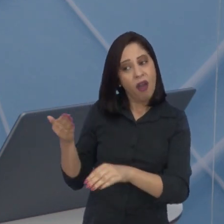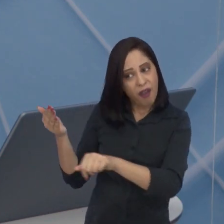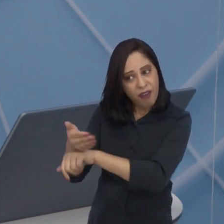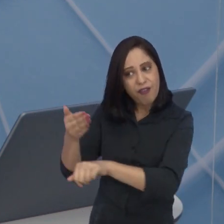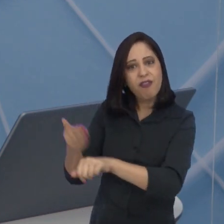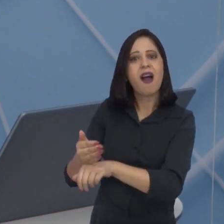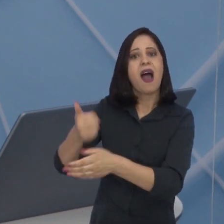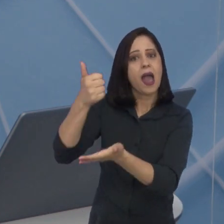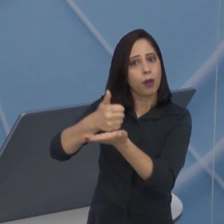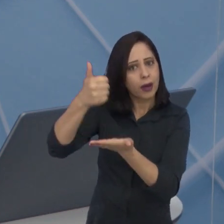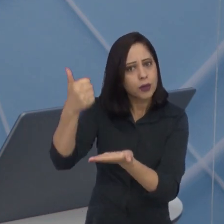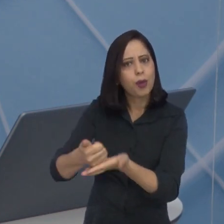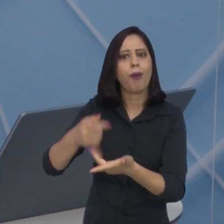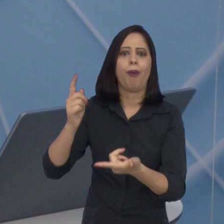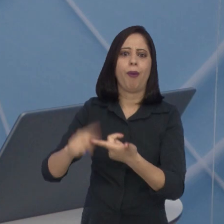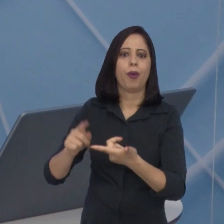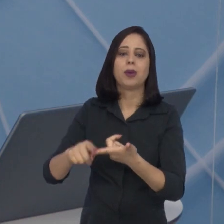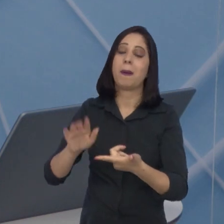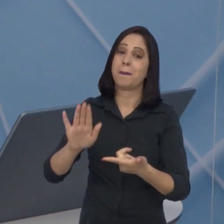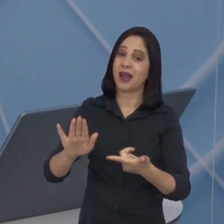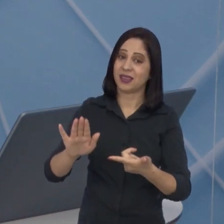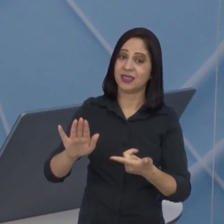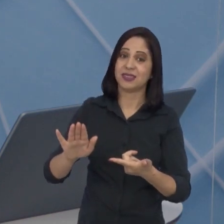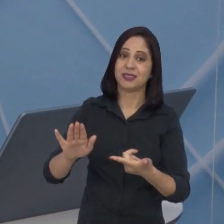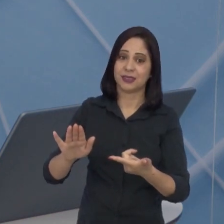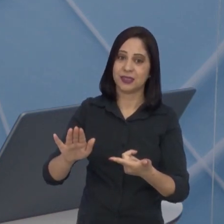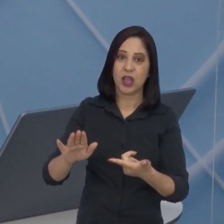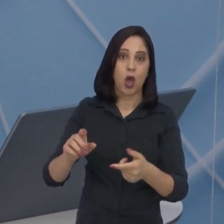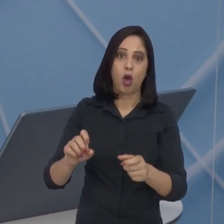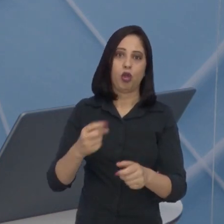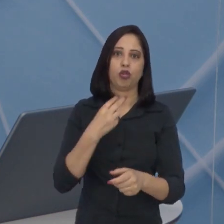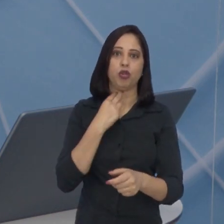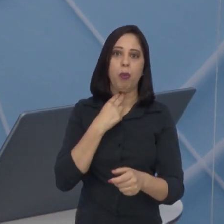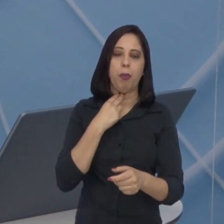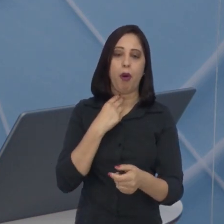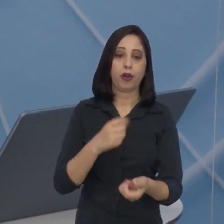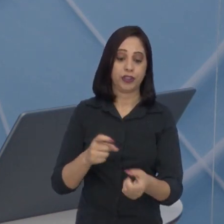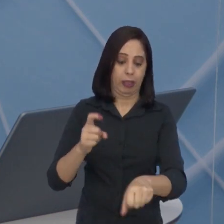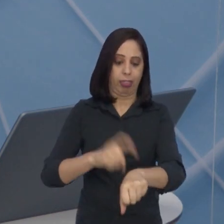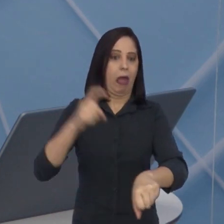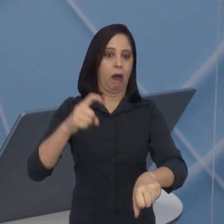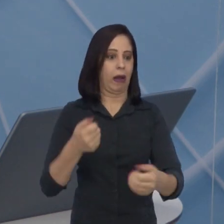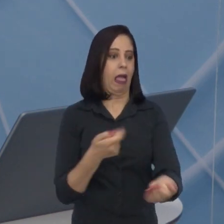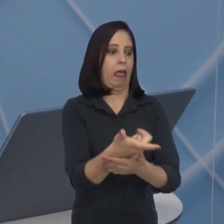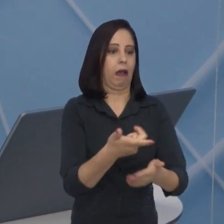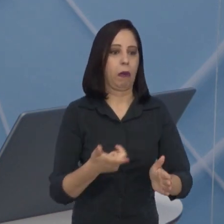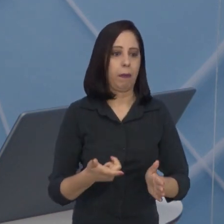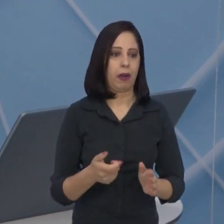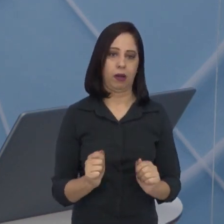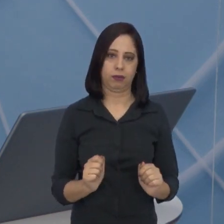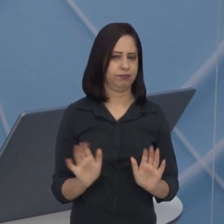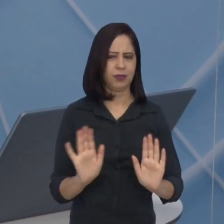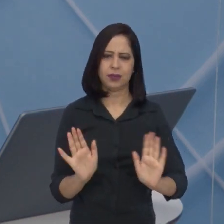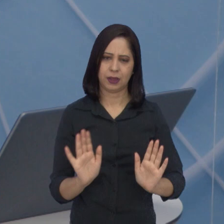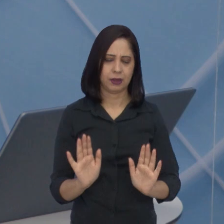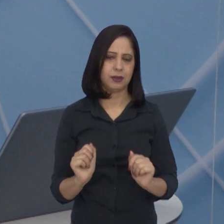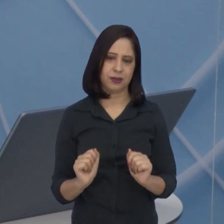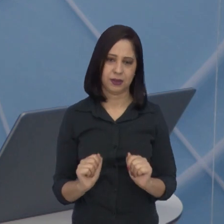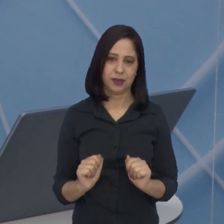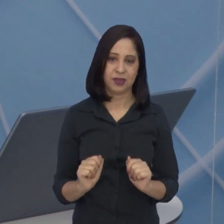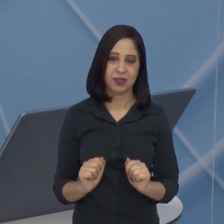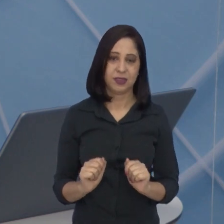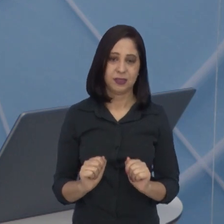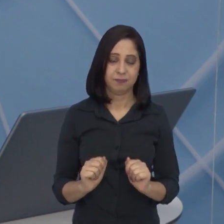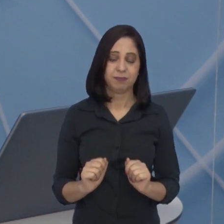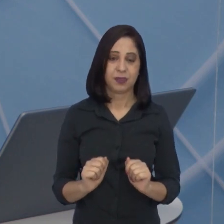um cartório próximo, mas não, né, haja por impulso ou tome alguma decisão, né, com alguma dúvida,